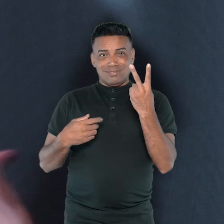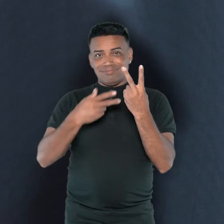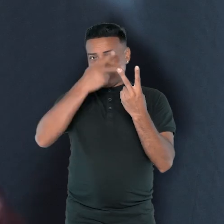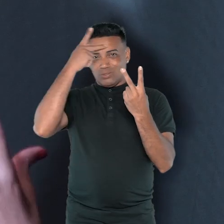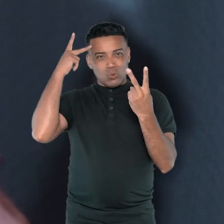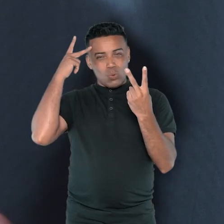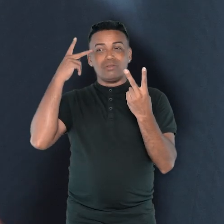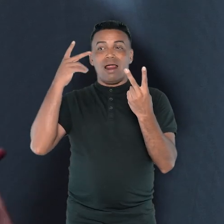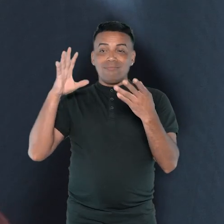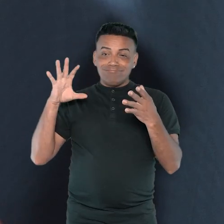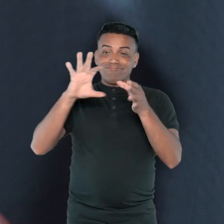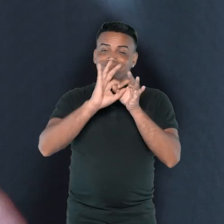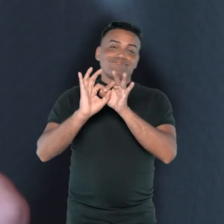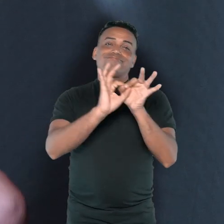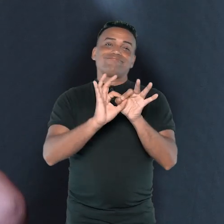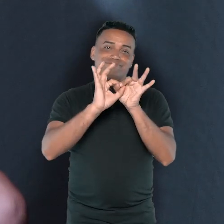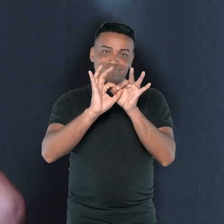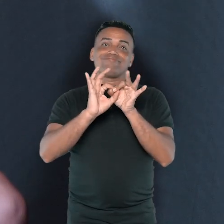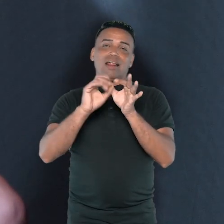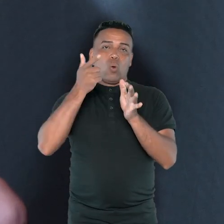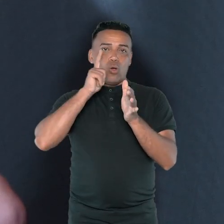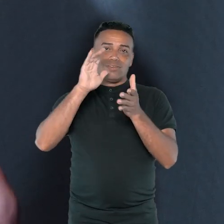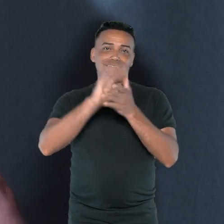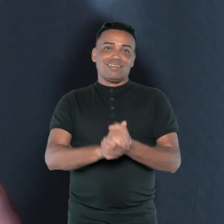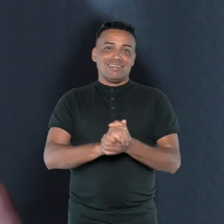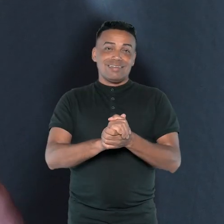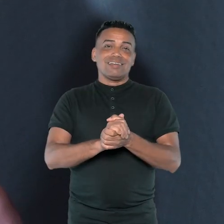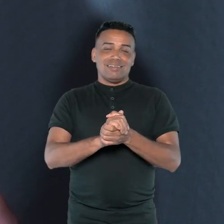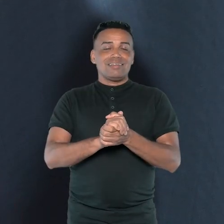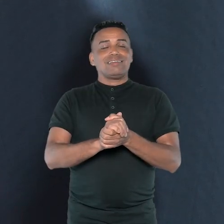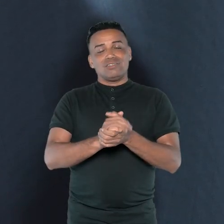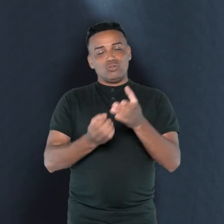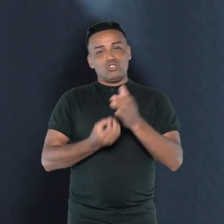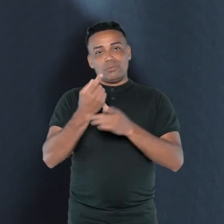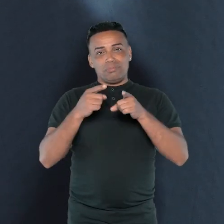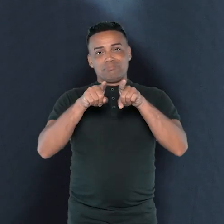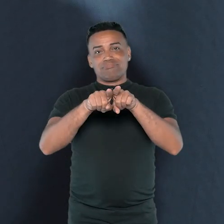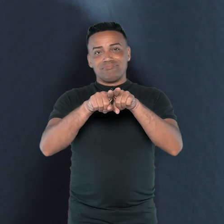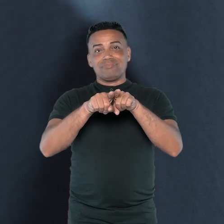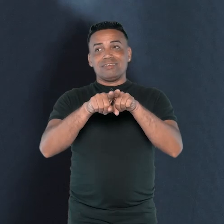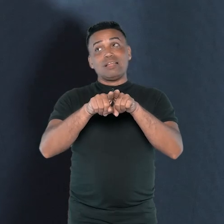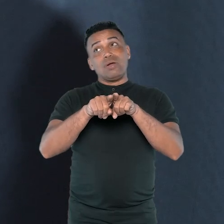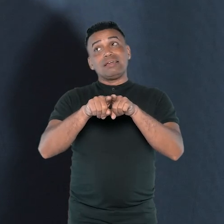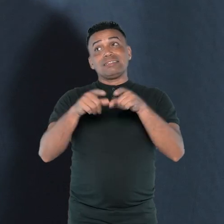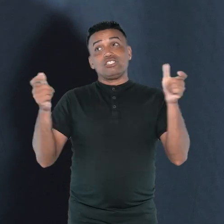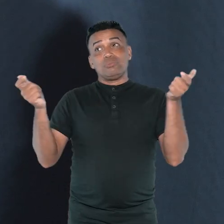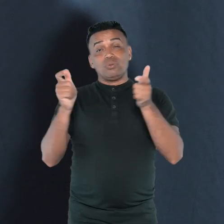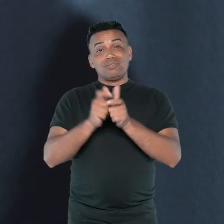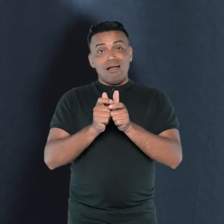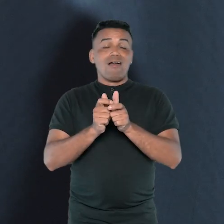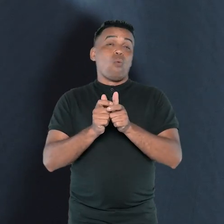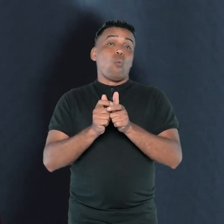para a gente fazer laço, para a gente fazer algum tipo de parceria, e esse ponto assim, de redução é o que